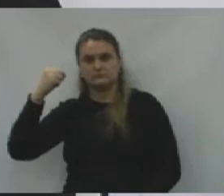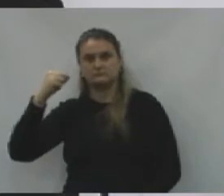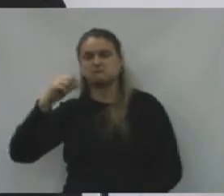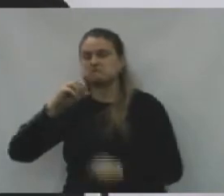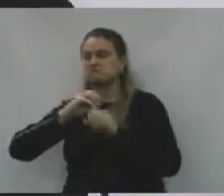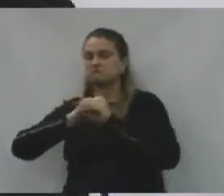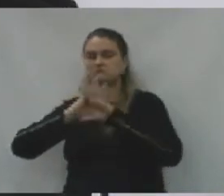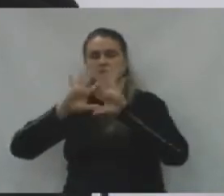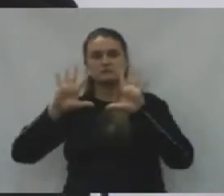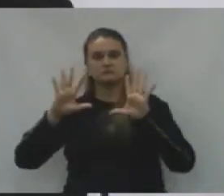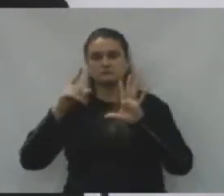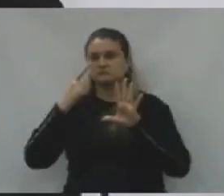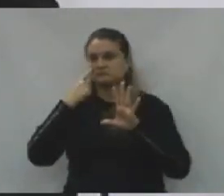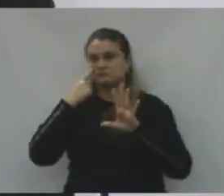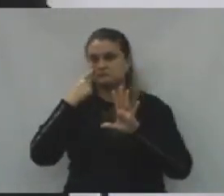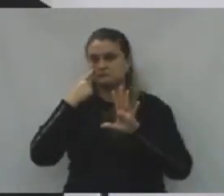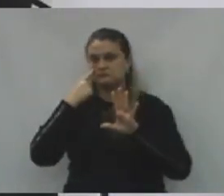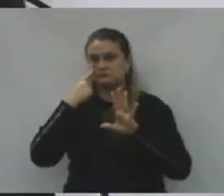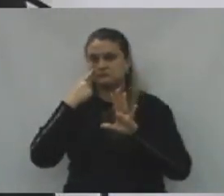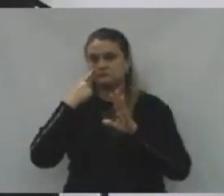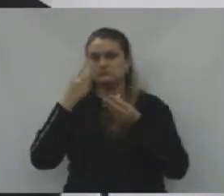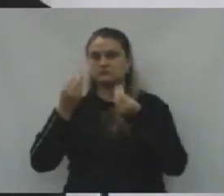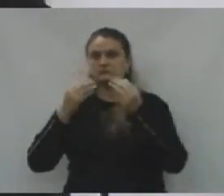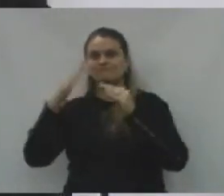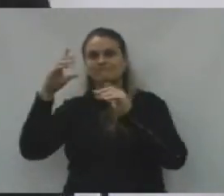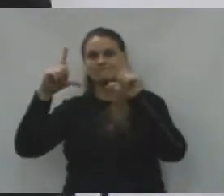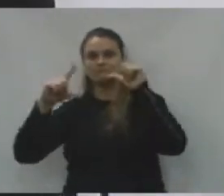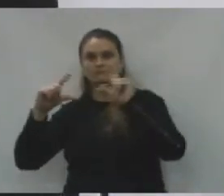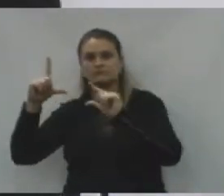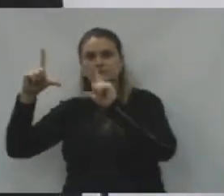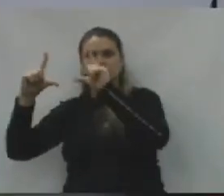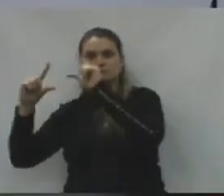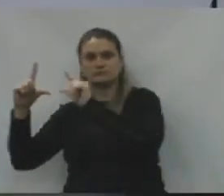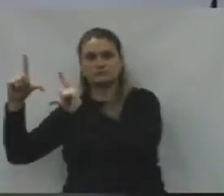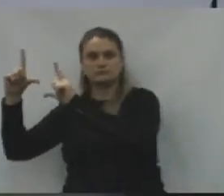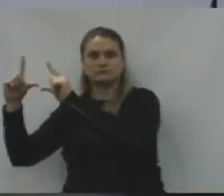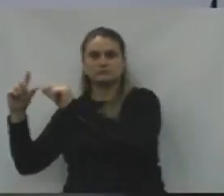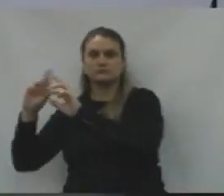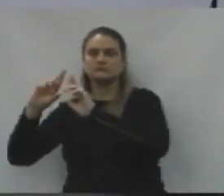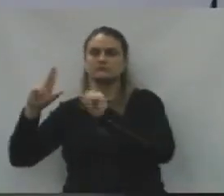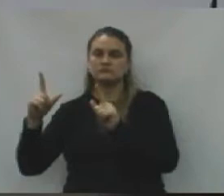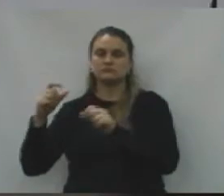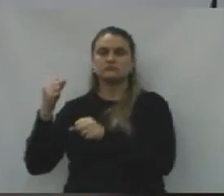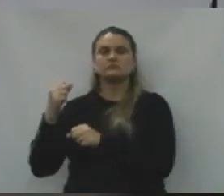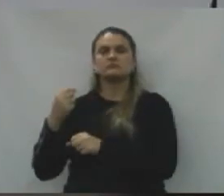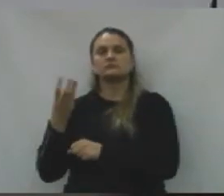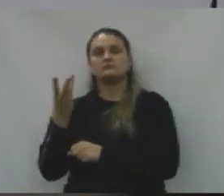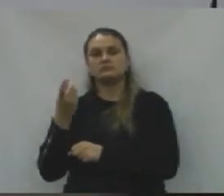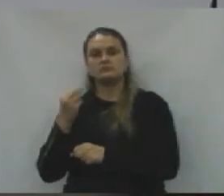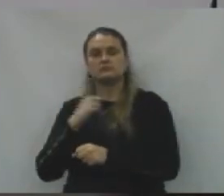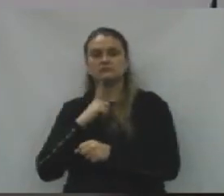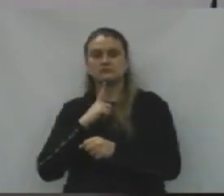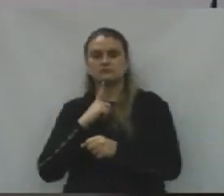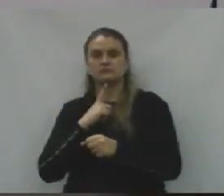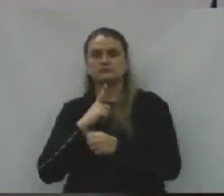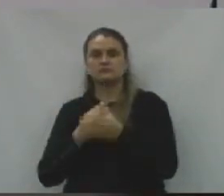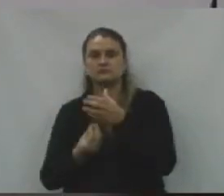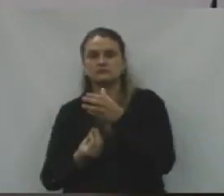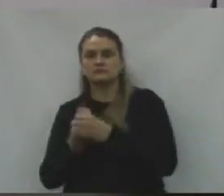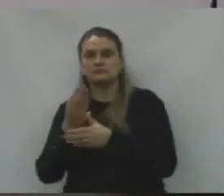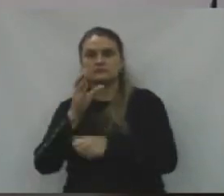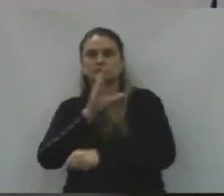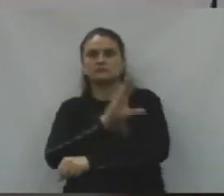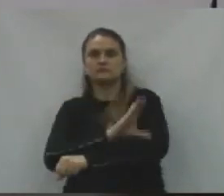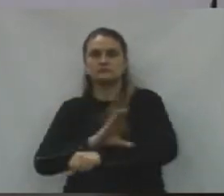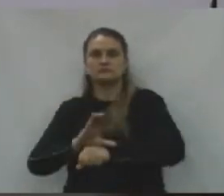total transparência essa flutuação em função de alguns fatos. Embaixo aqui nós temos a criação em 2000 do curso